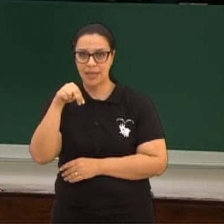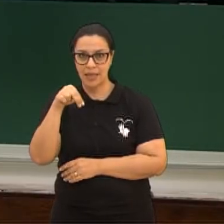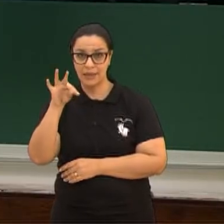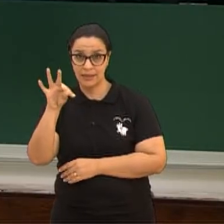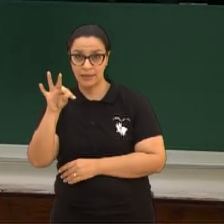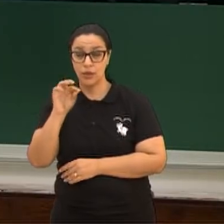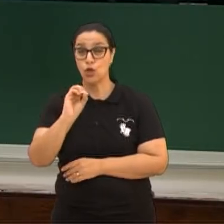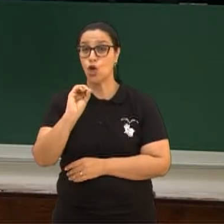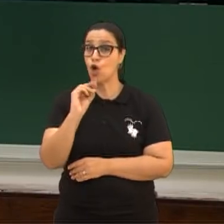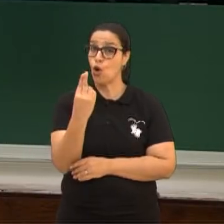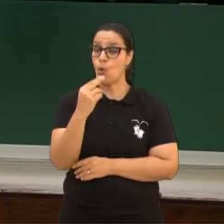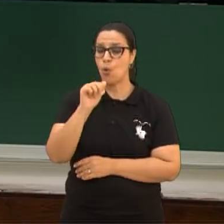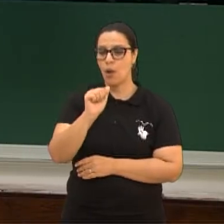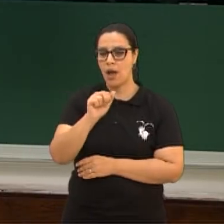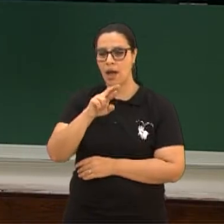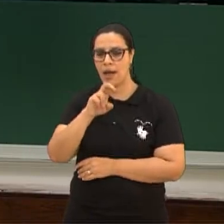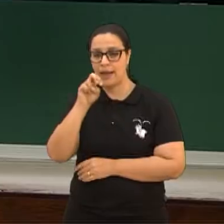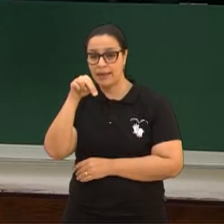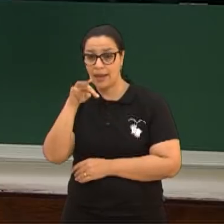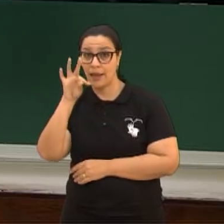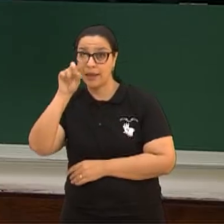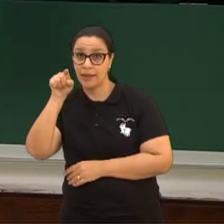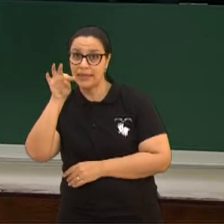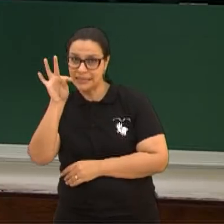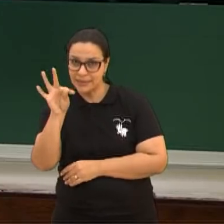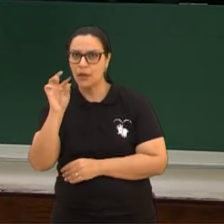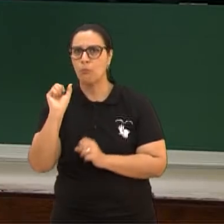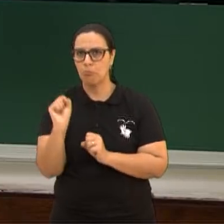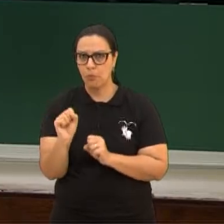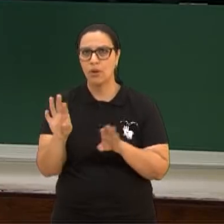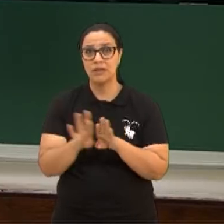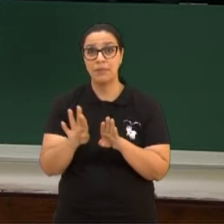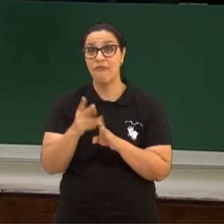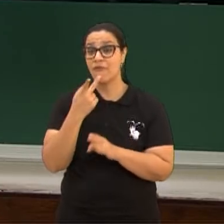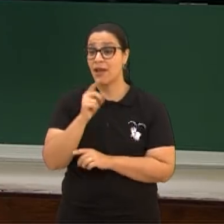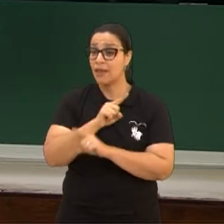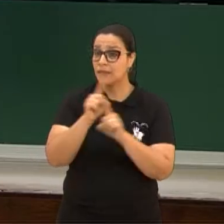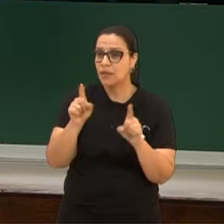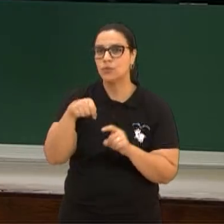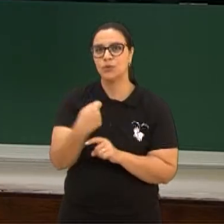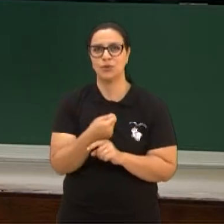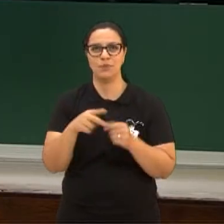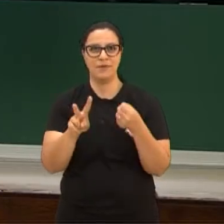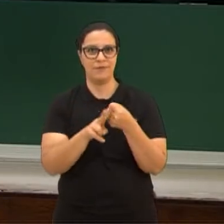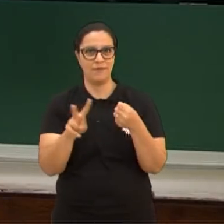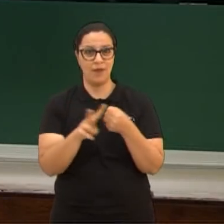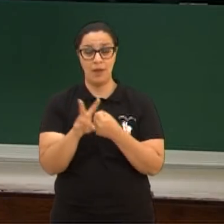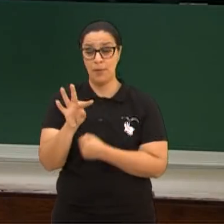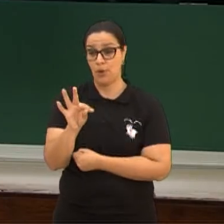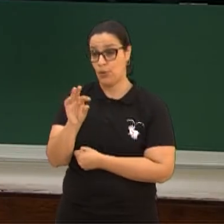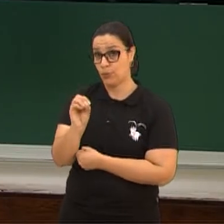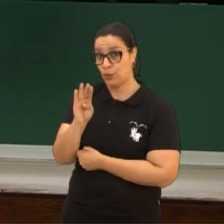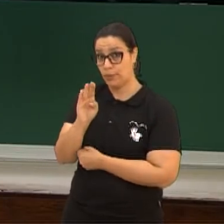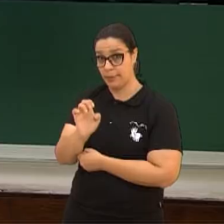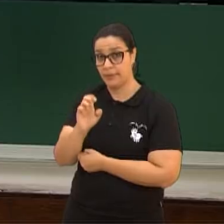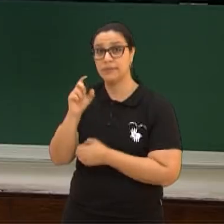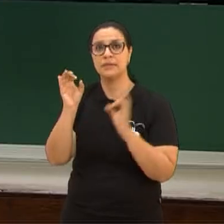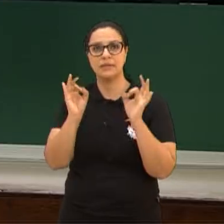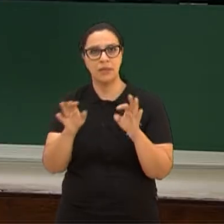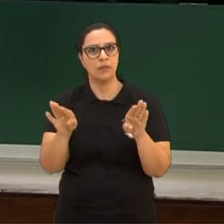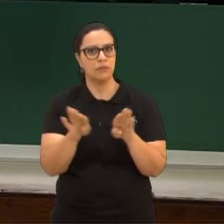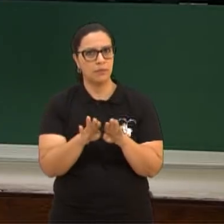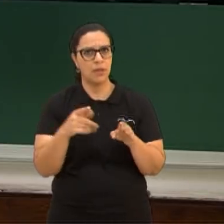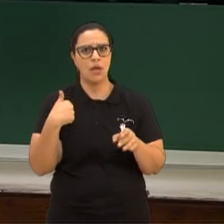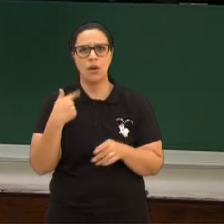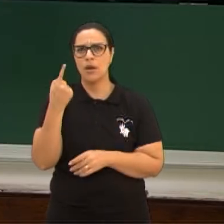aren't, que nós já aprendemos que é a forma negativa do verbo to be. Também está certo. Então, observem lá. O